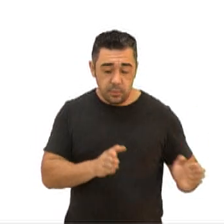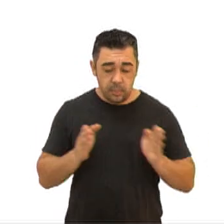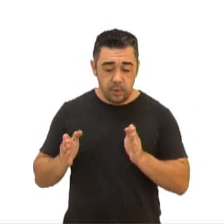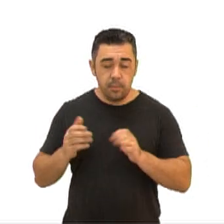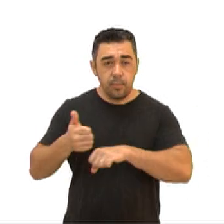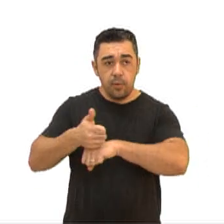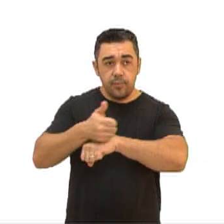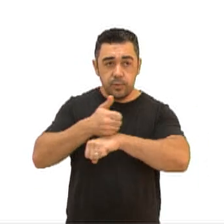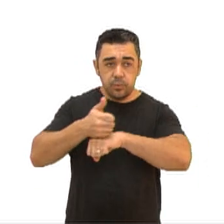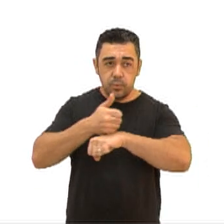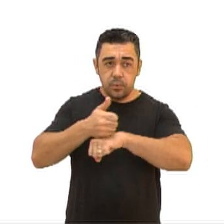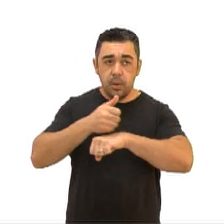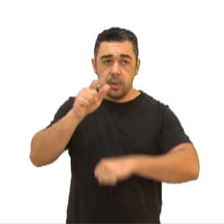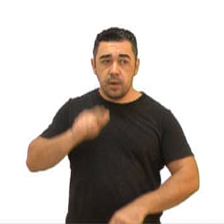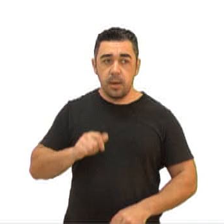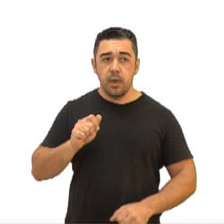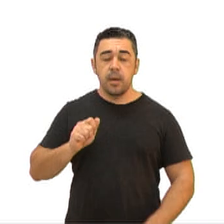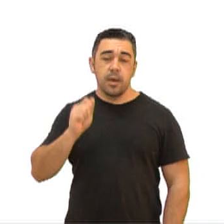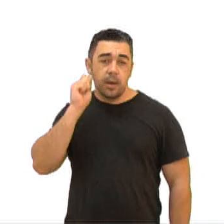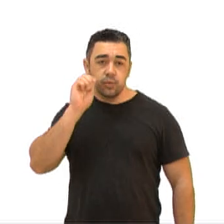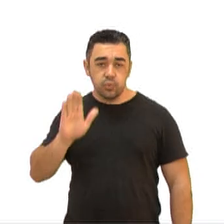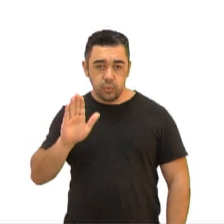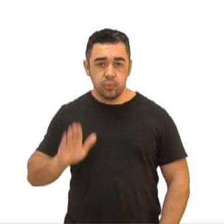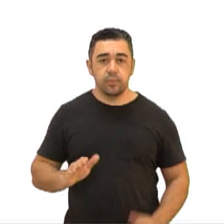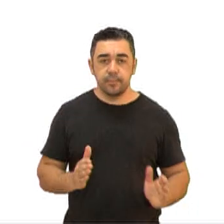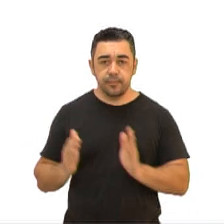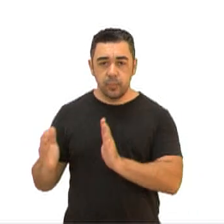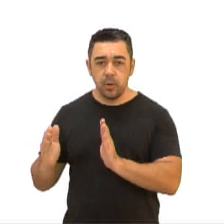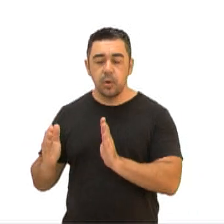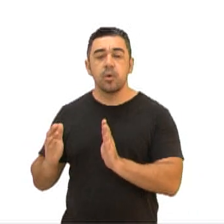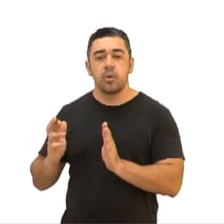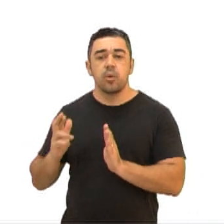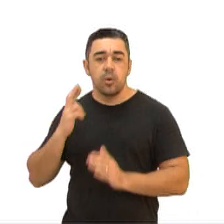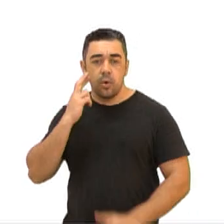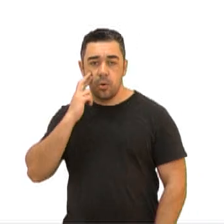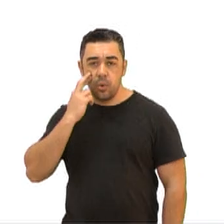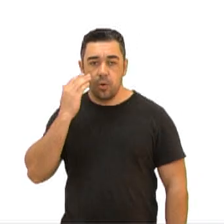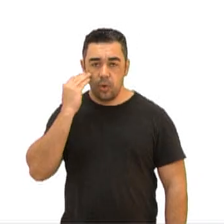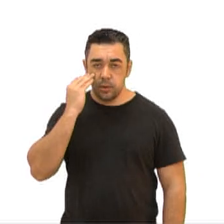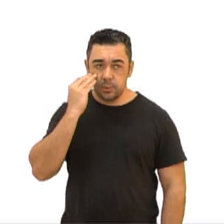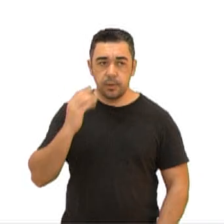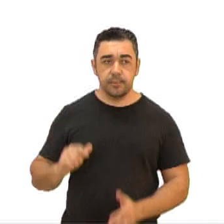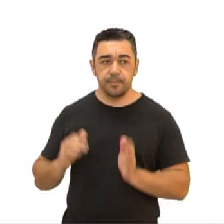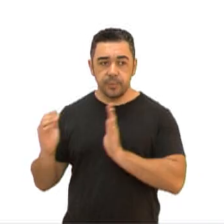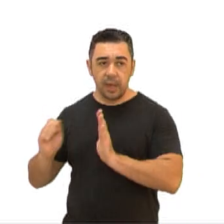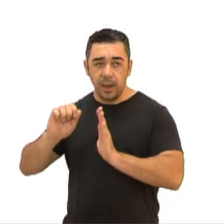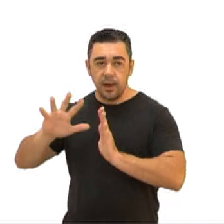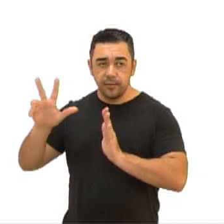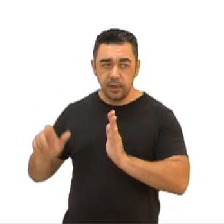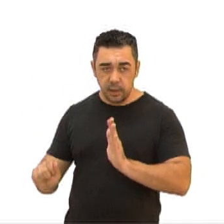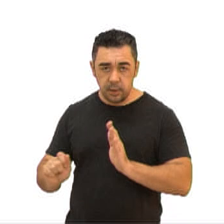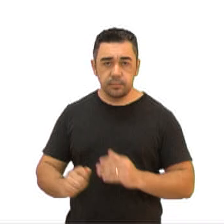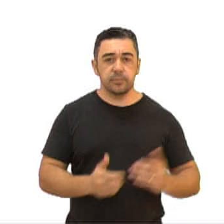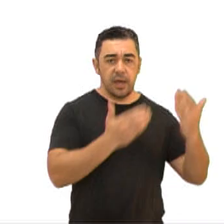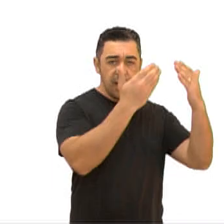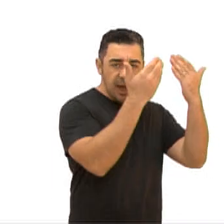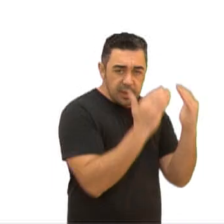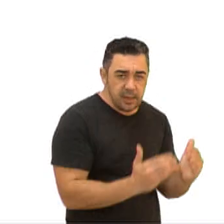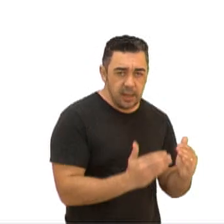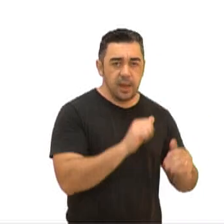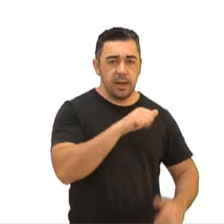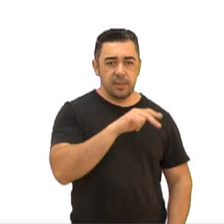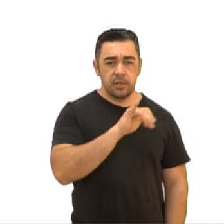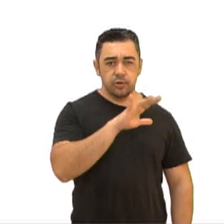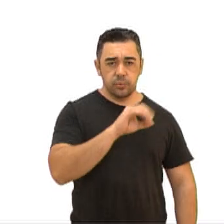fase azul. A fase rosa, o período africano e o cubismo analítico e sintético. Eu vou explicando à medida que a gente for